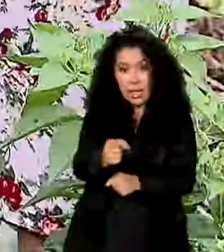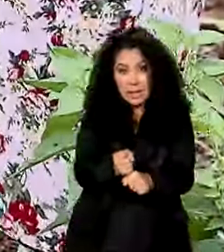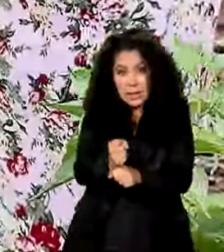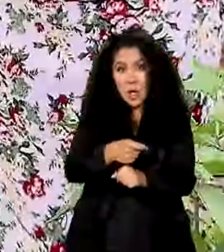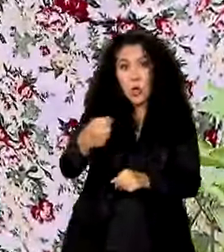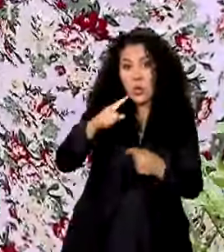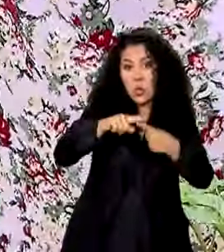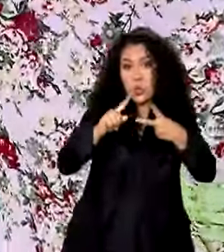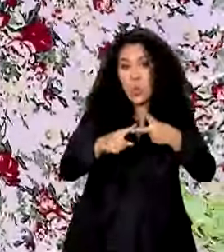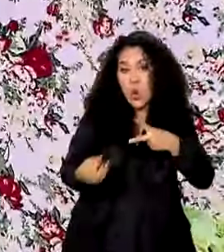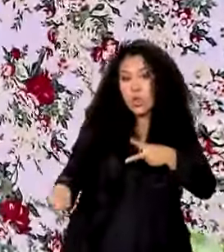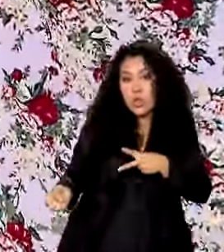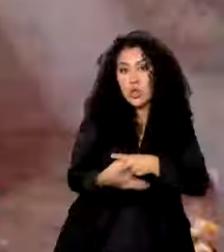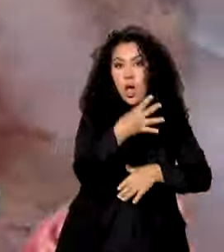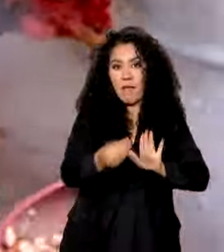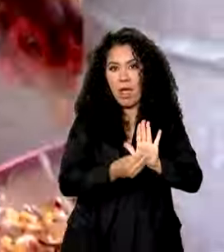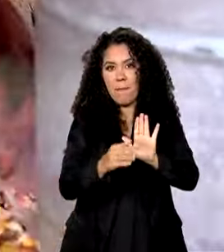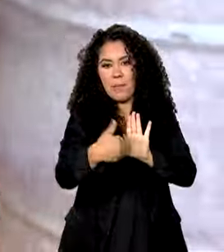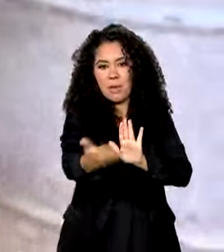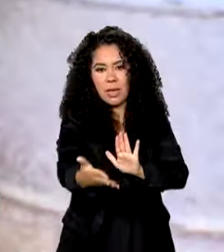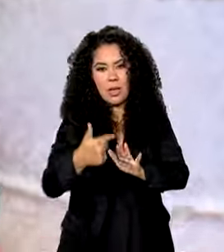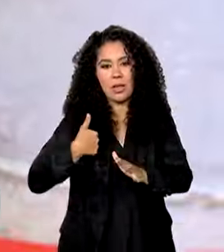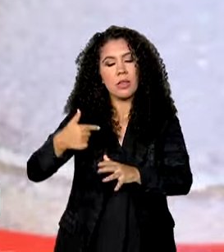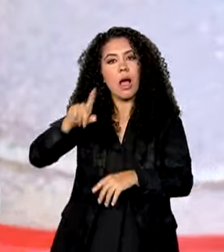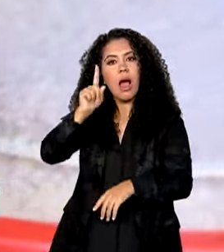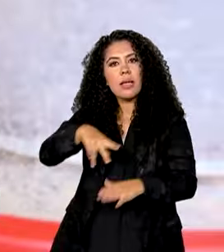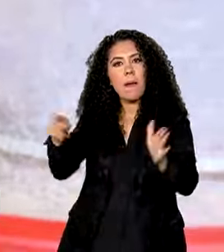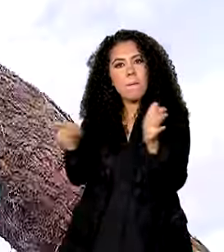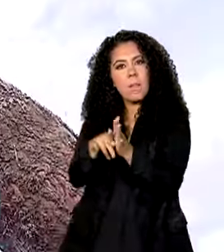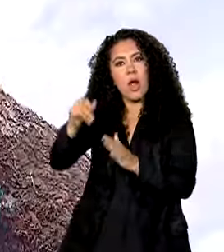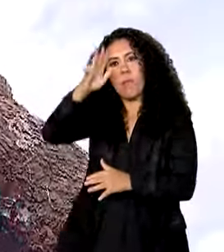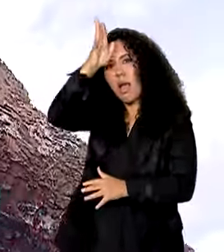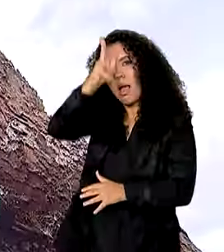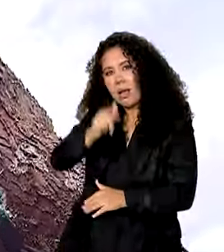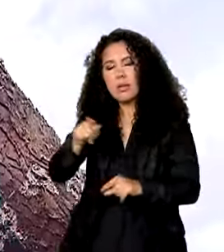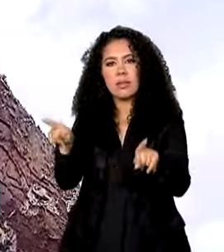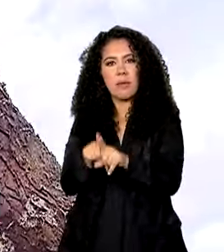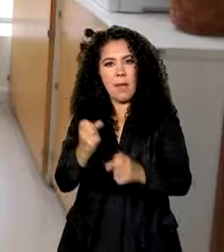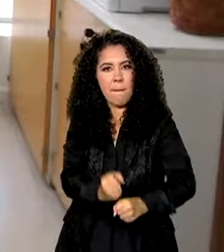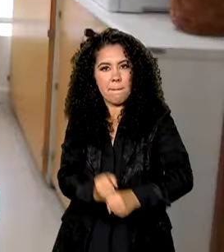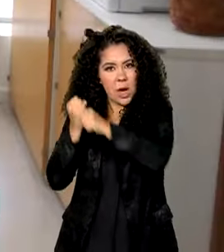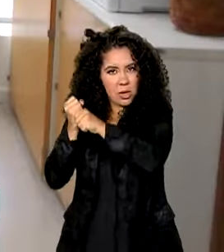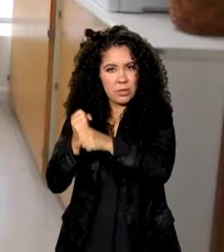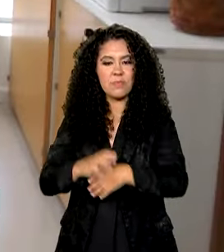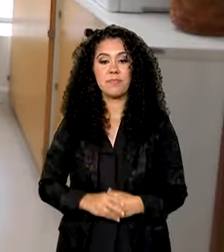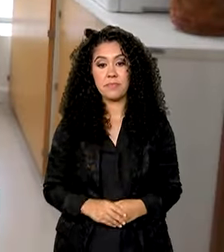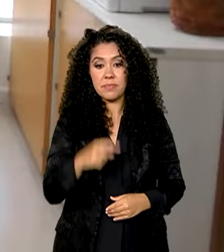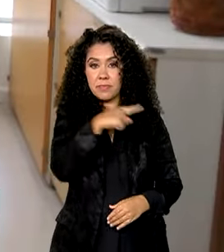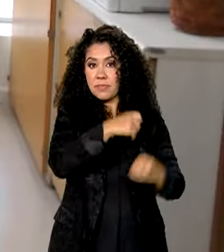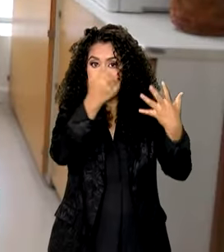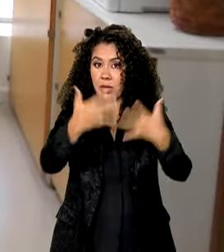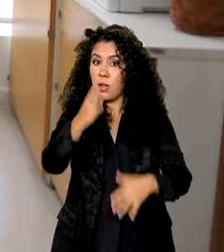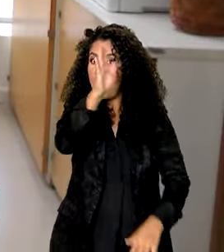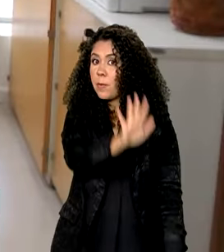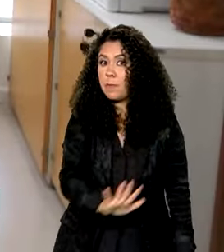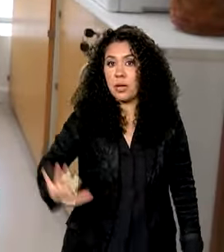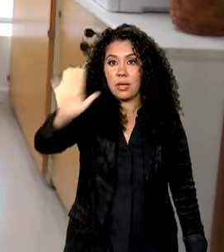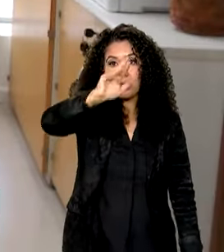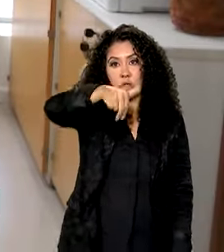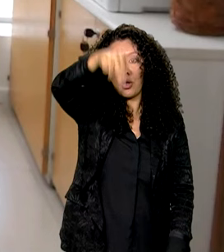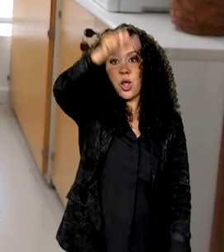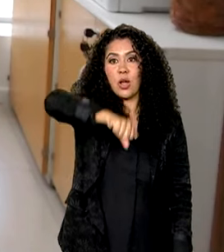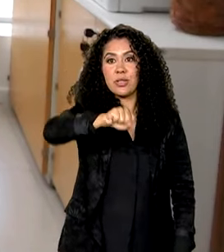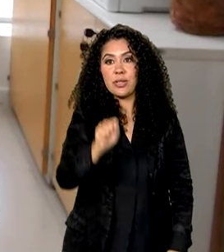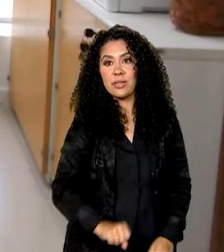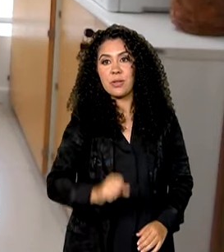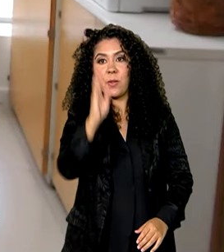duas novas rotas no país a da Avicultura caipira e a da Mandioca o Brasil inteiro de norte a sul do país